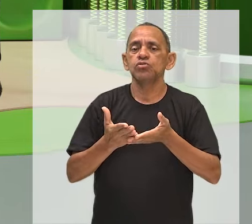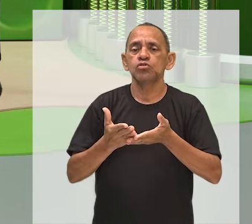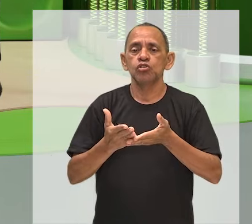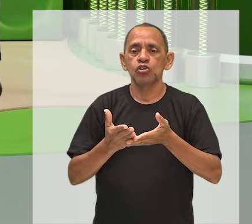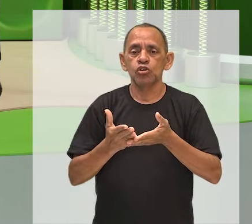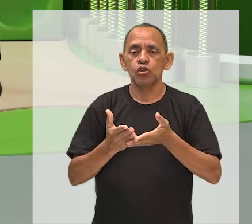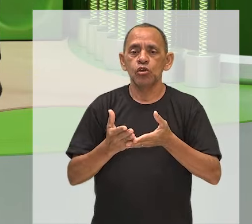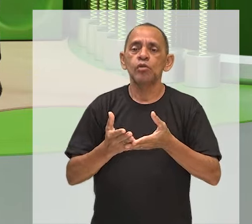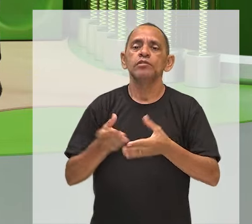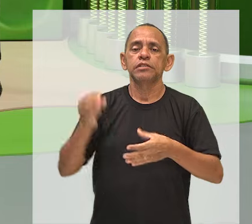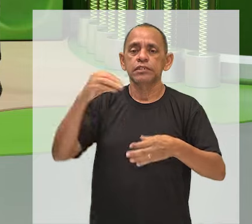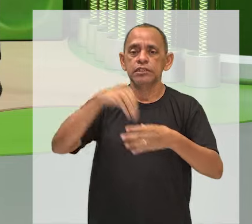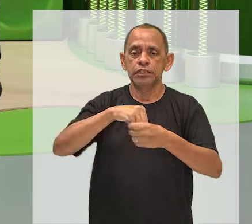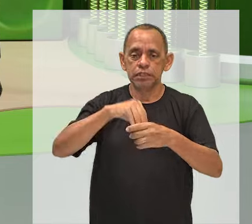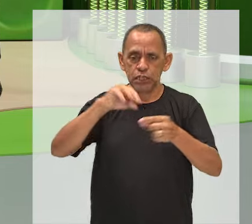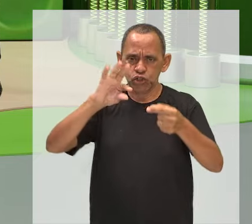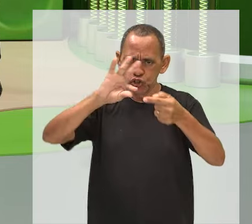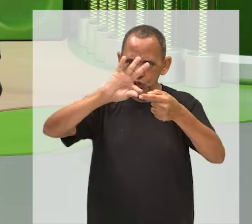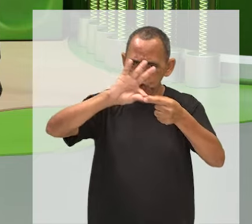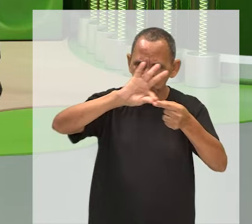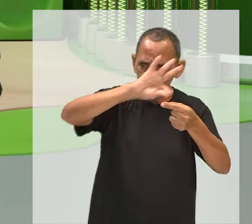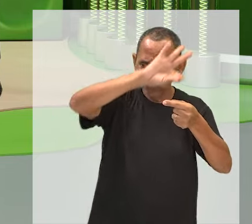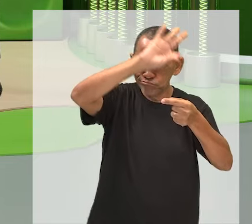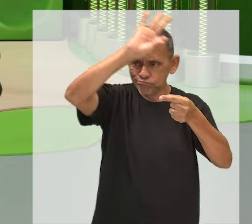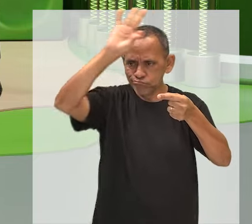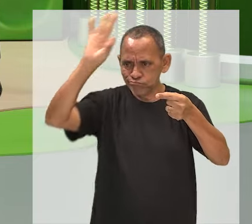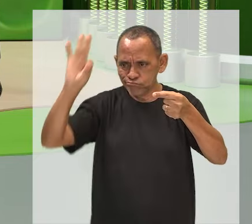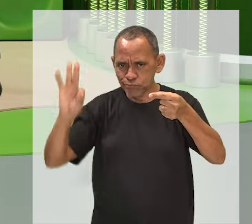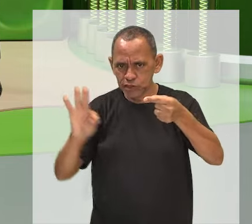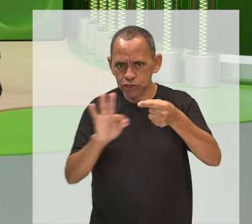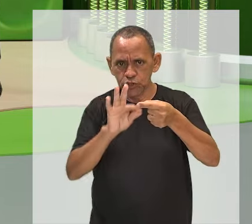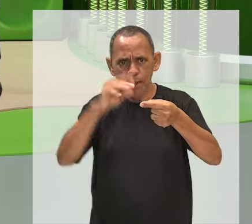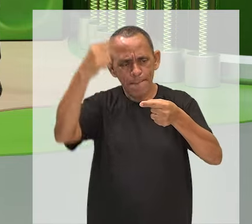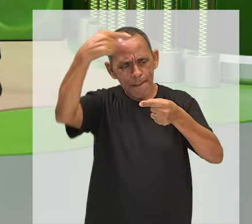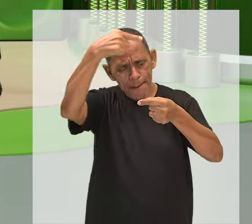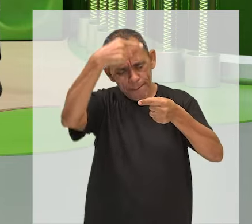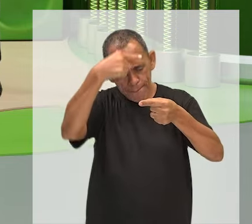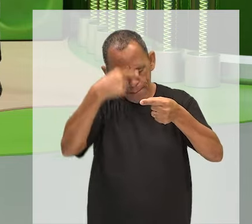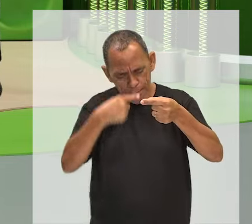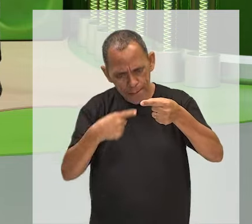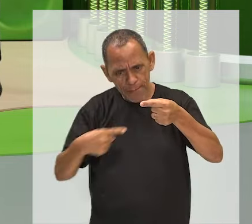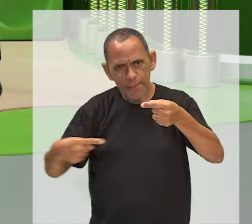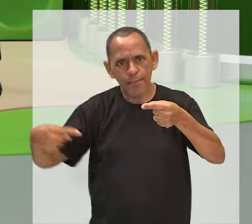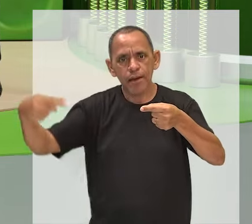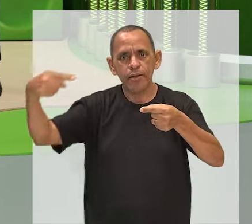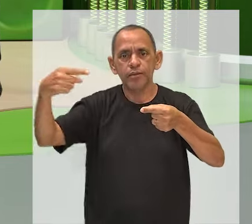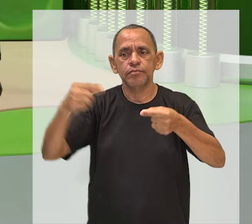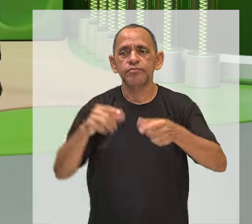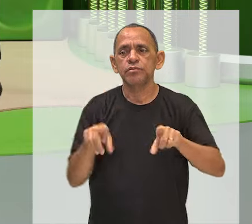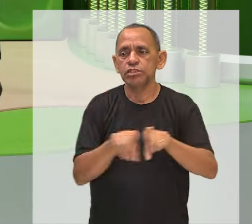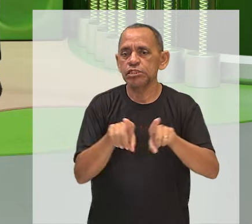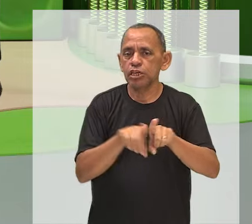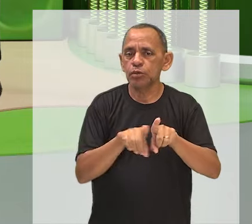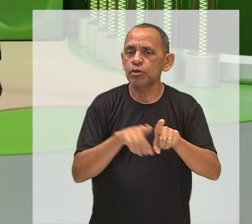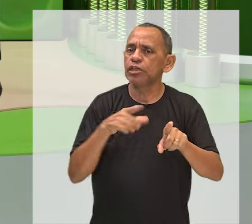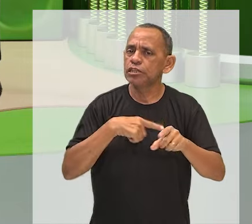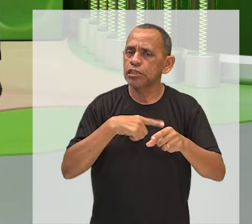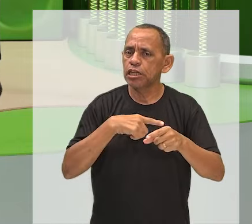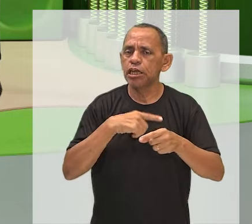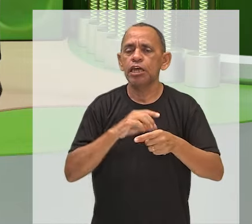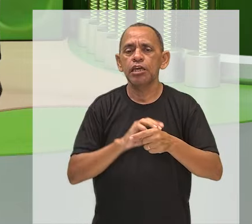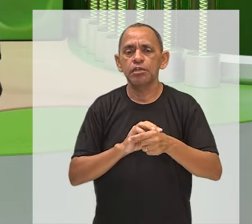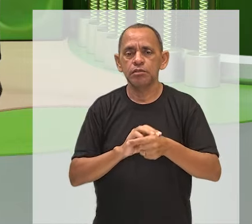Então, lembrando que essas células são na forma de ciclo, tá? A gente vai ver aí também, olha, as